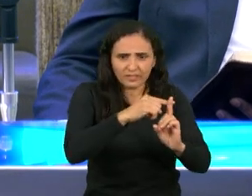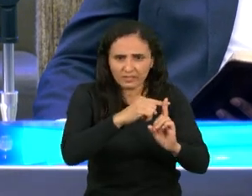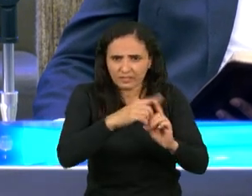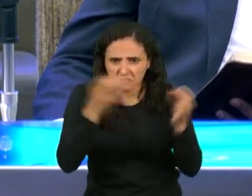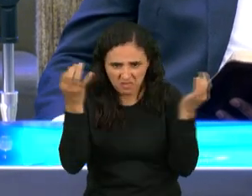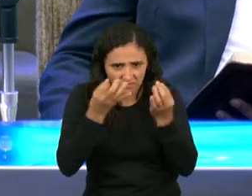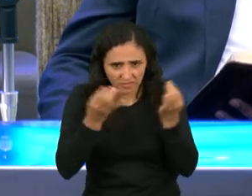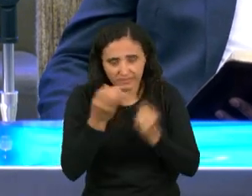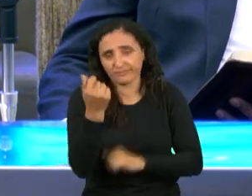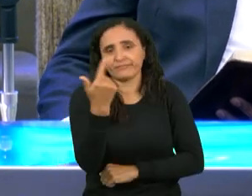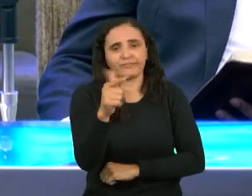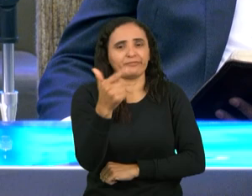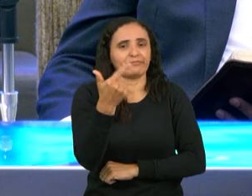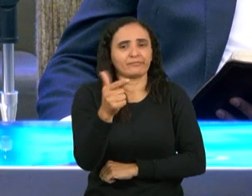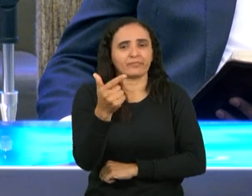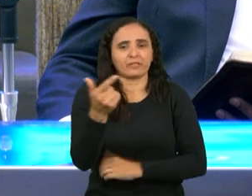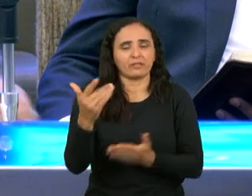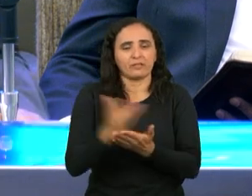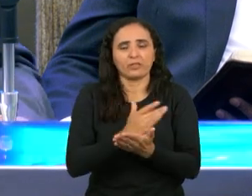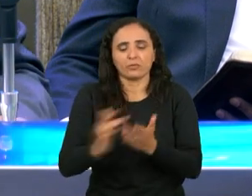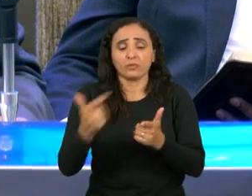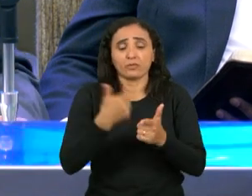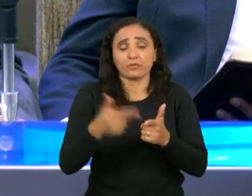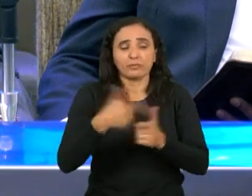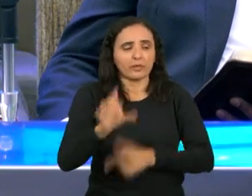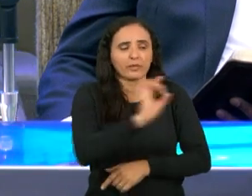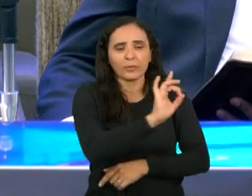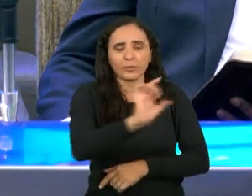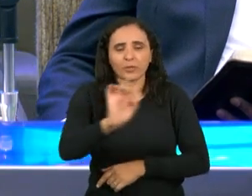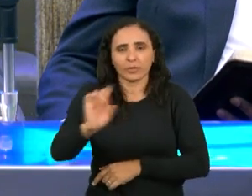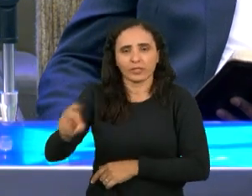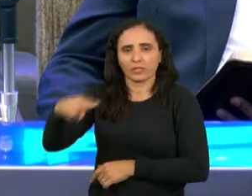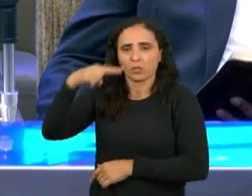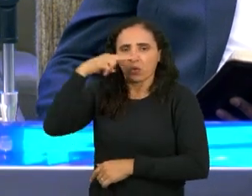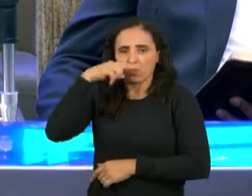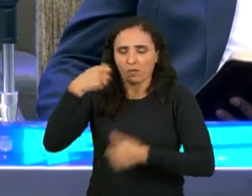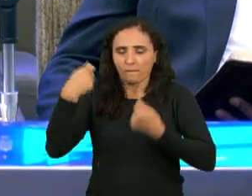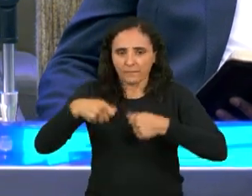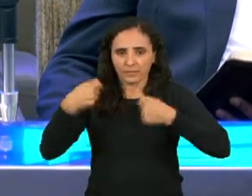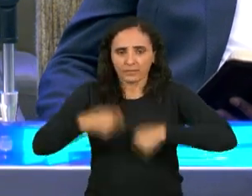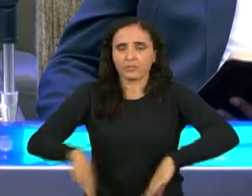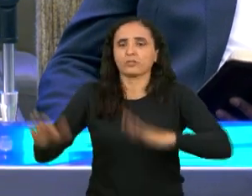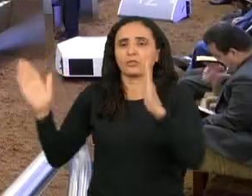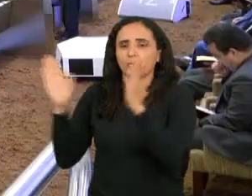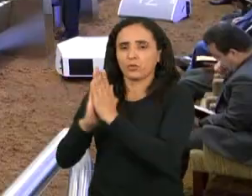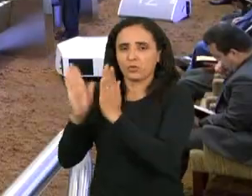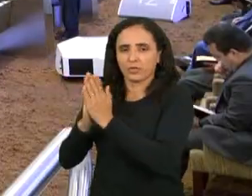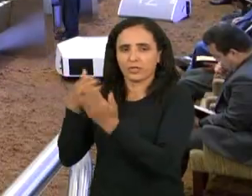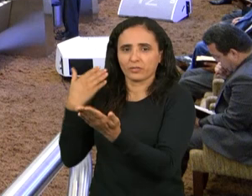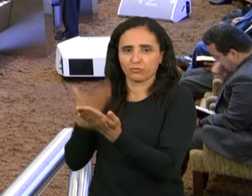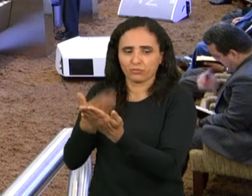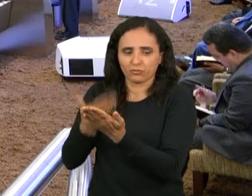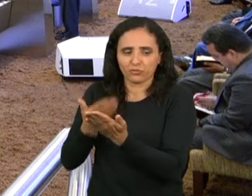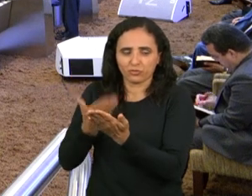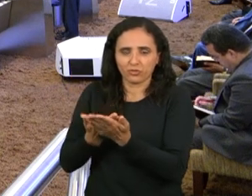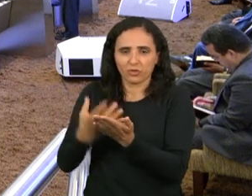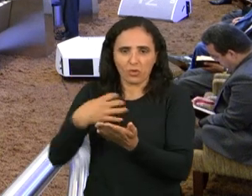tem o seu problema né agora cada um tem que fazer força para entrar no reino de Deus